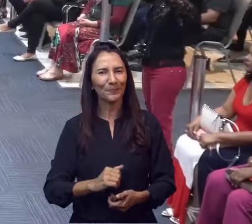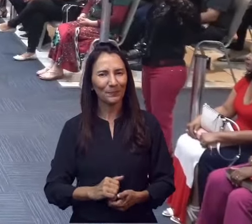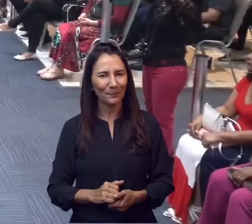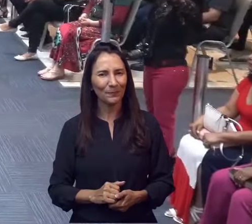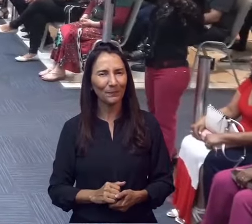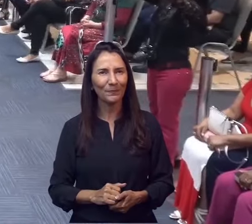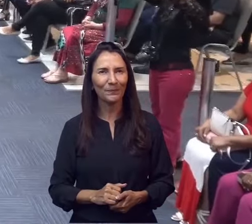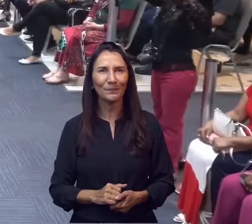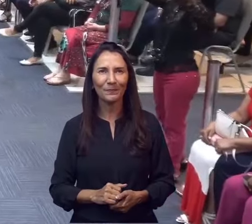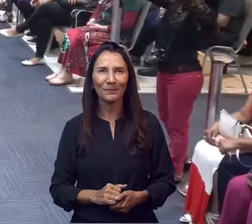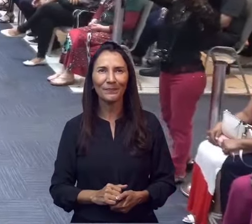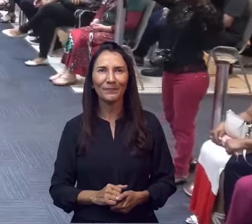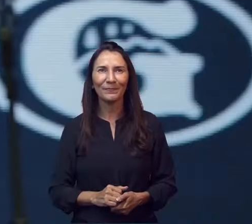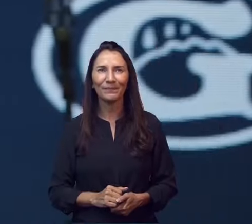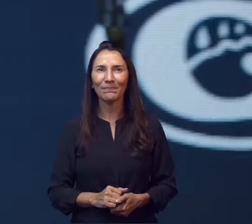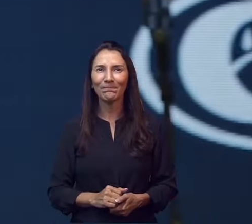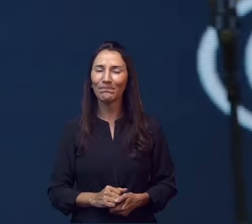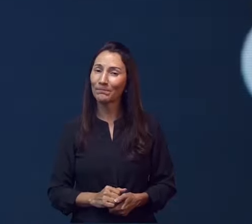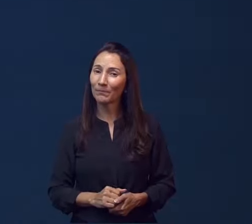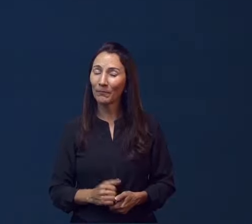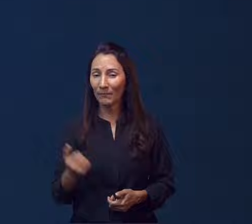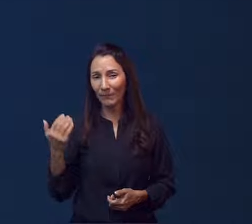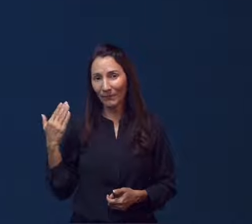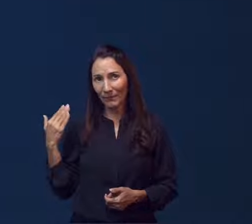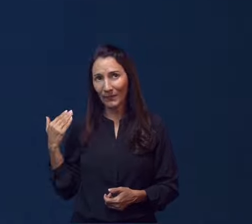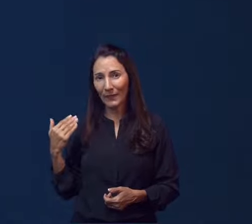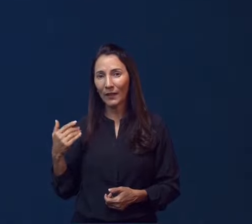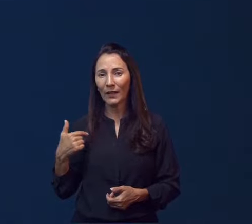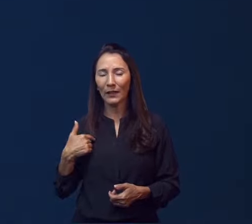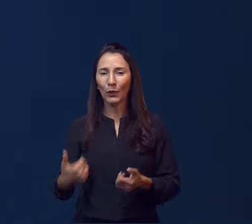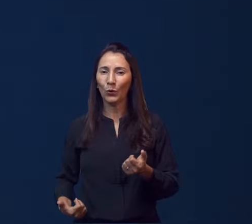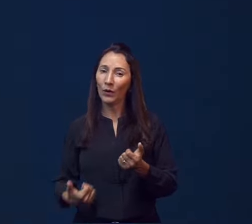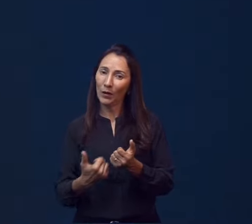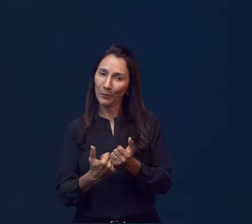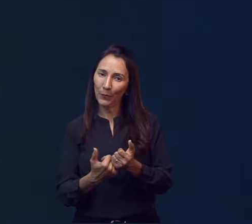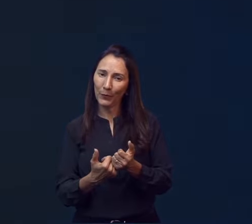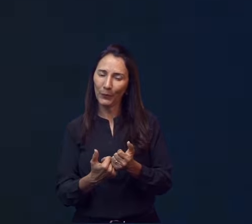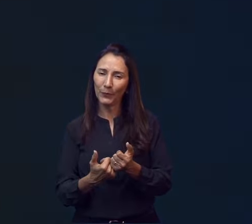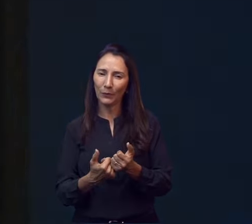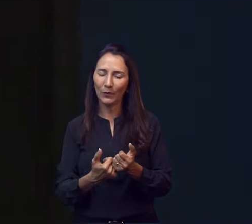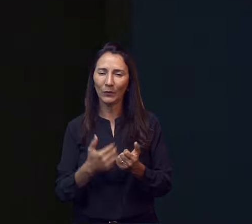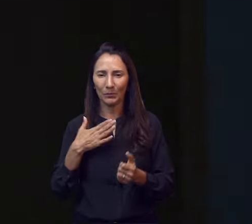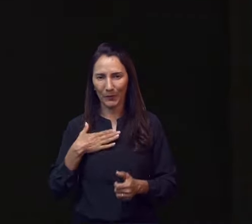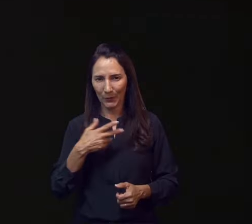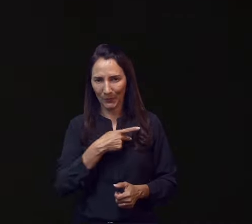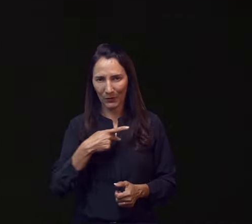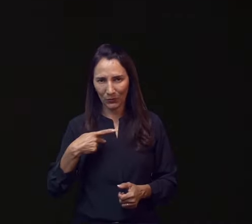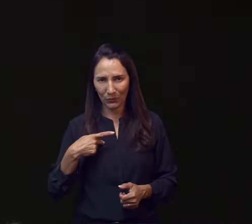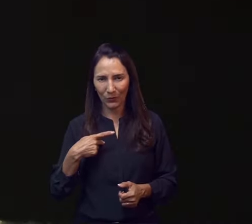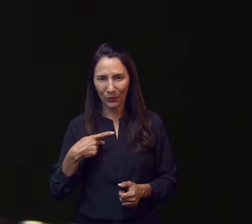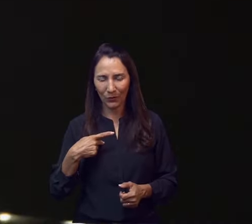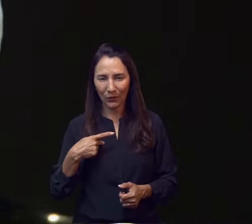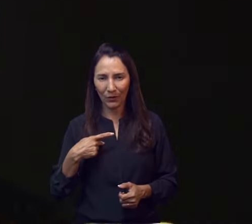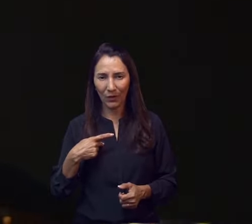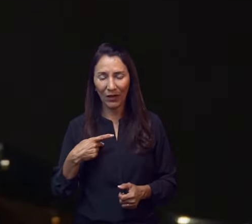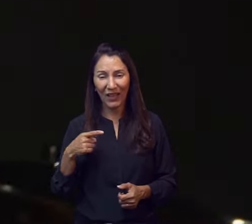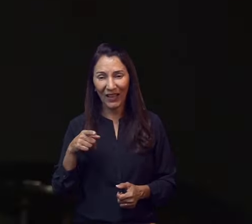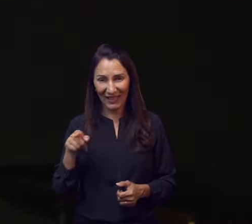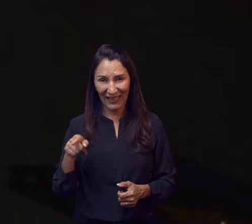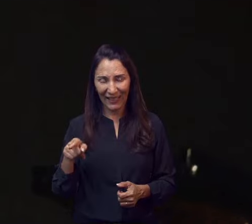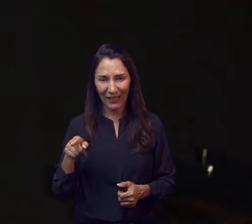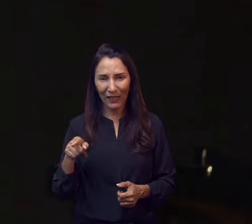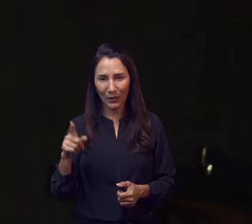eu era auxiliar aqui em Belo Horizonte do meu pastor e o meu pastor falou assim Liga para